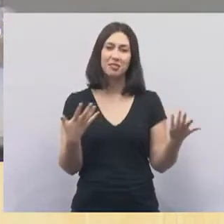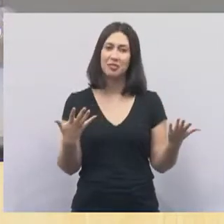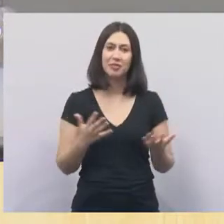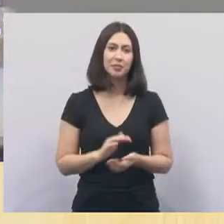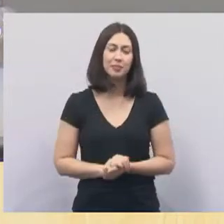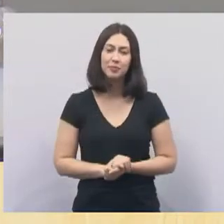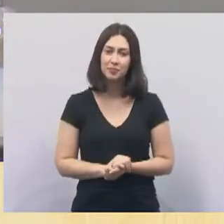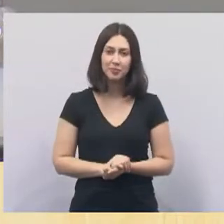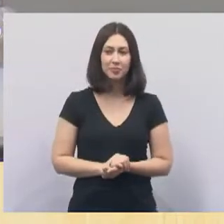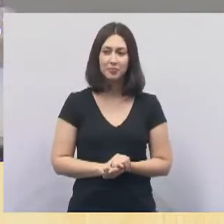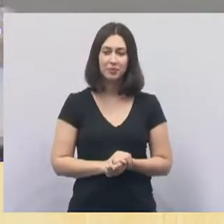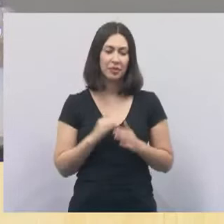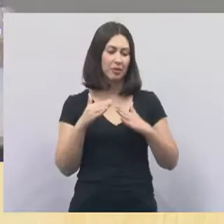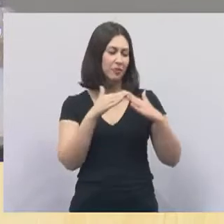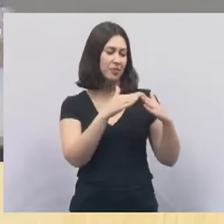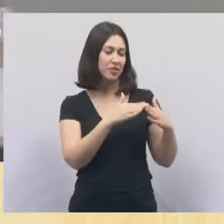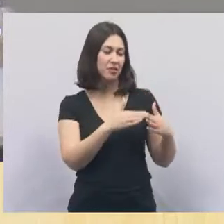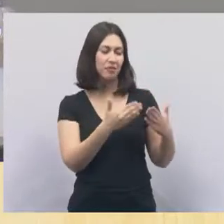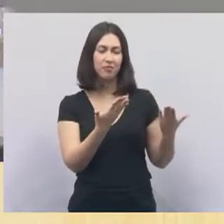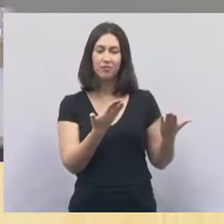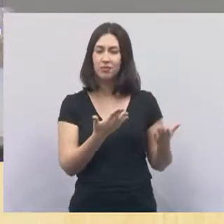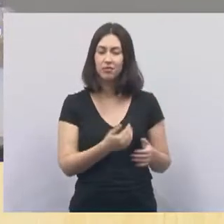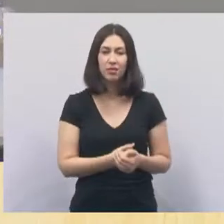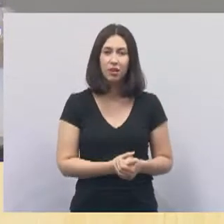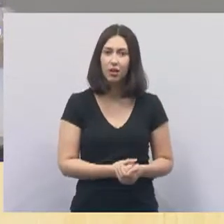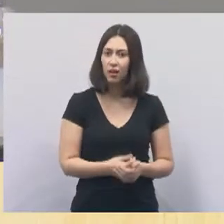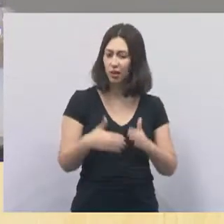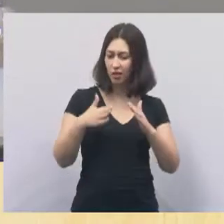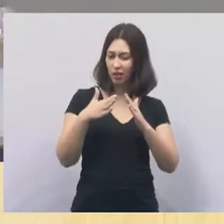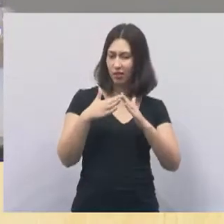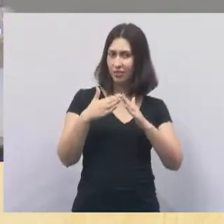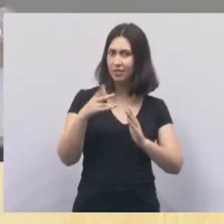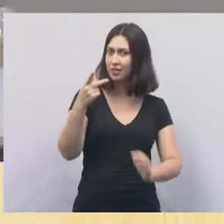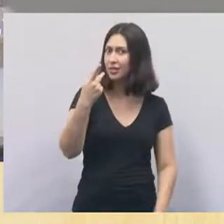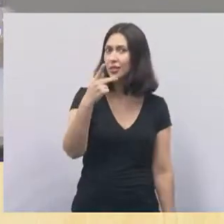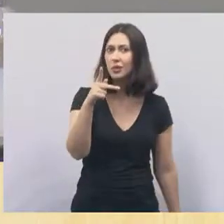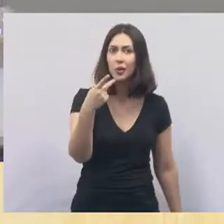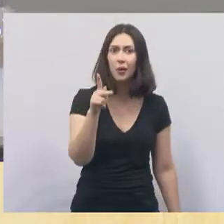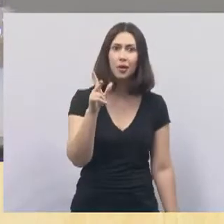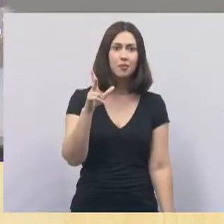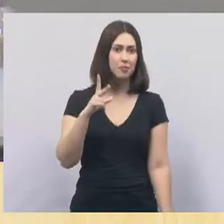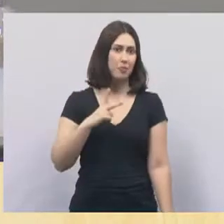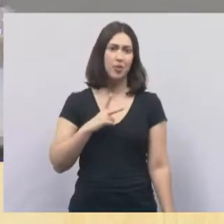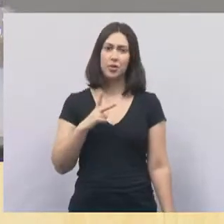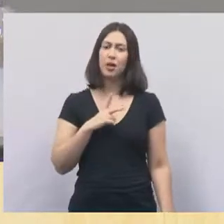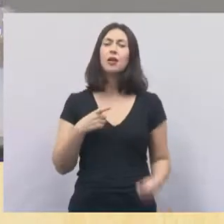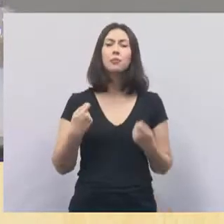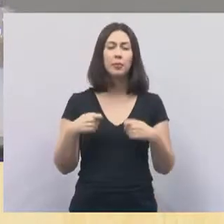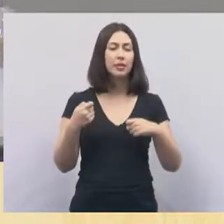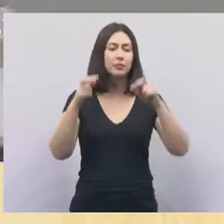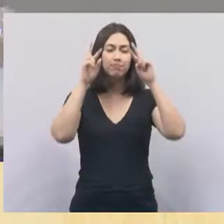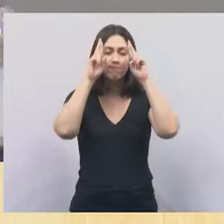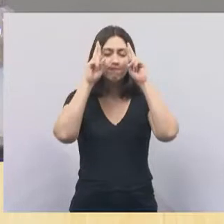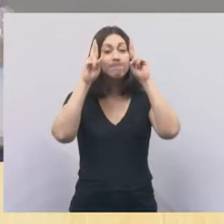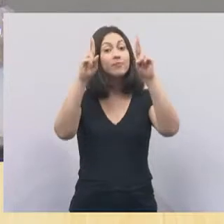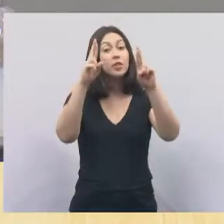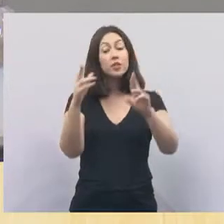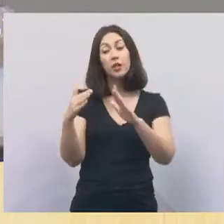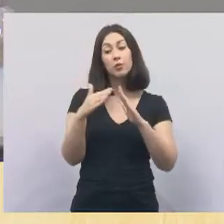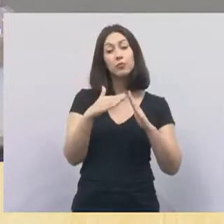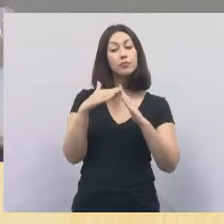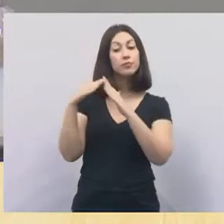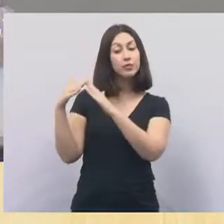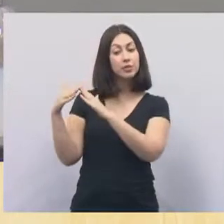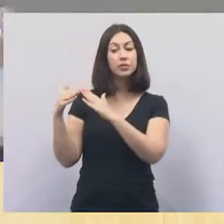que tá no teu quintal é tua casa é o teu particular mas tem que respeitar o particular também das pessoas